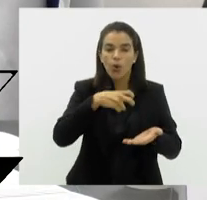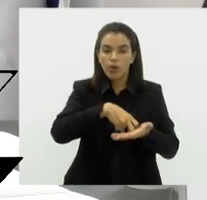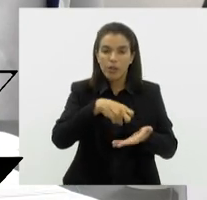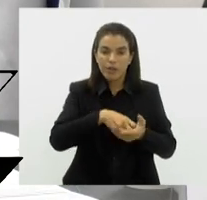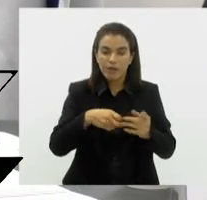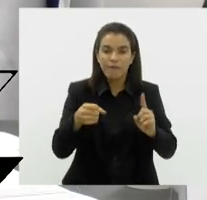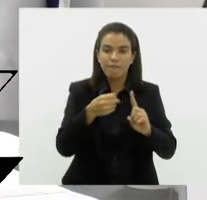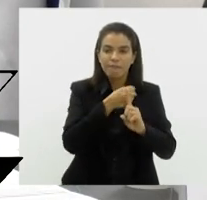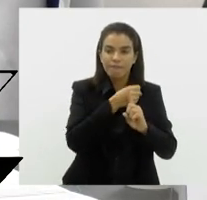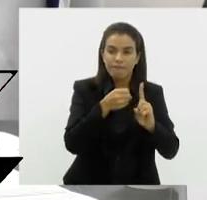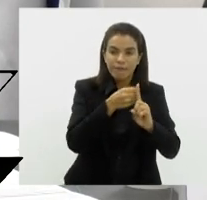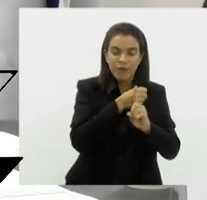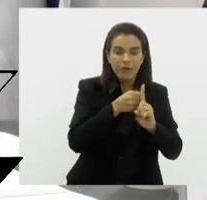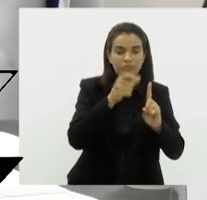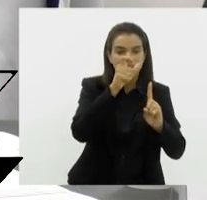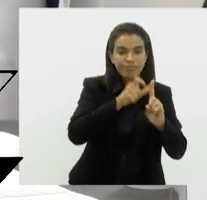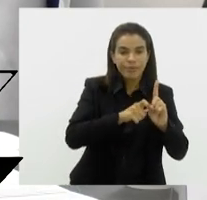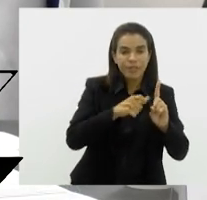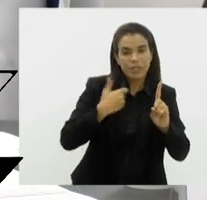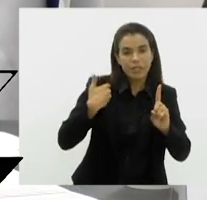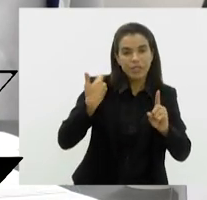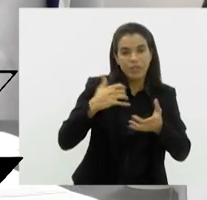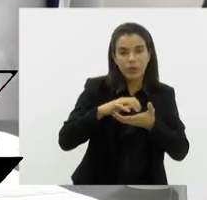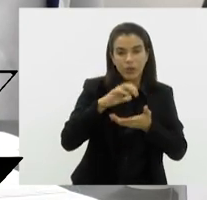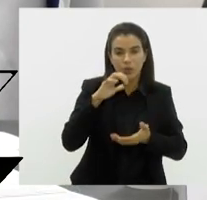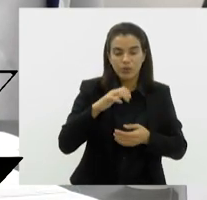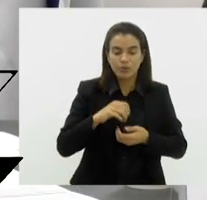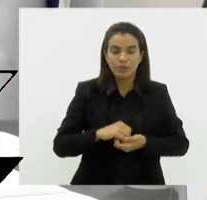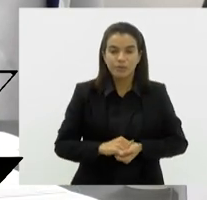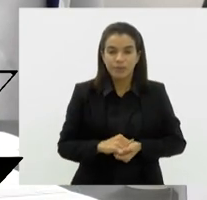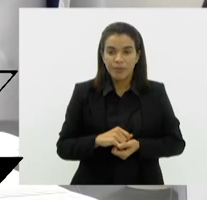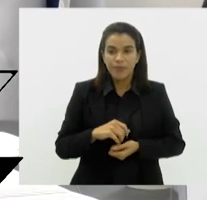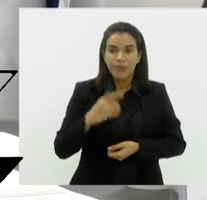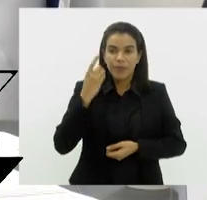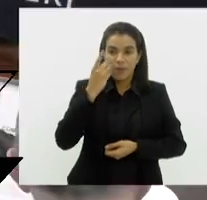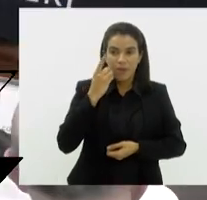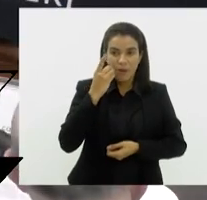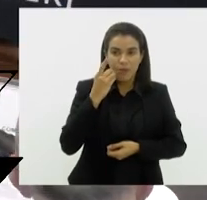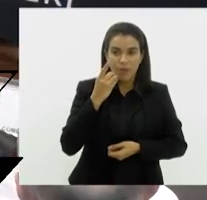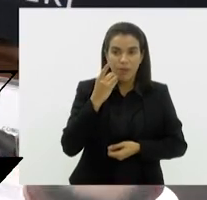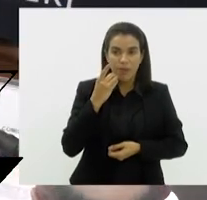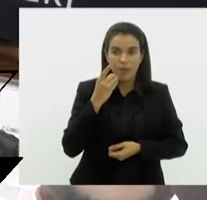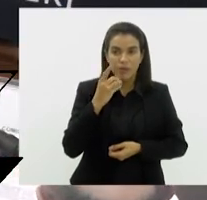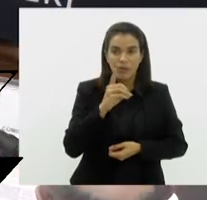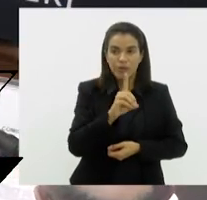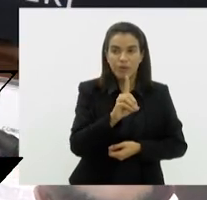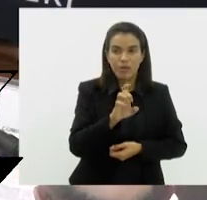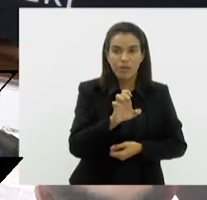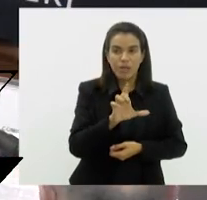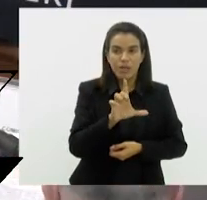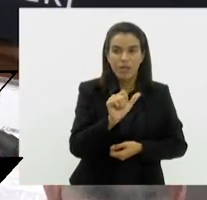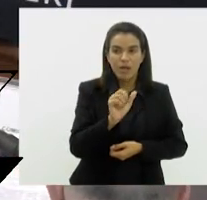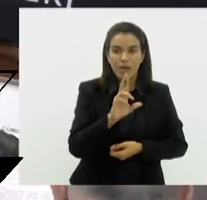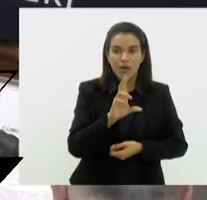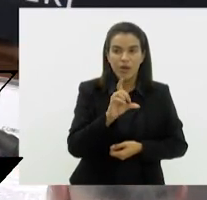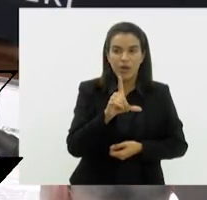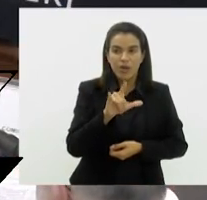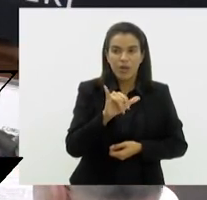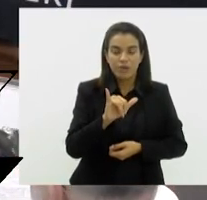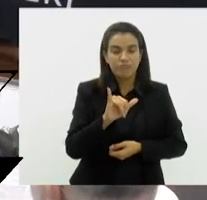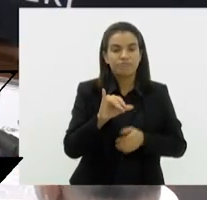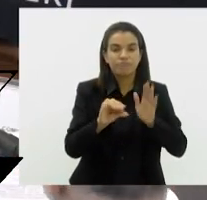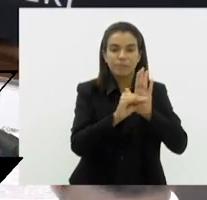praticada contra a pessoa idosa. Para aparecer, deputado Dell'Aroria. Deputado presidente, é pela constitucionalidade com